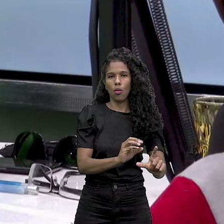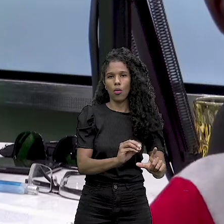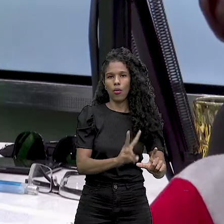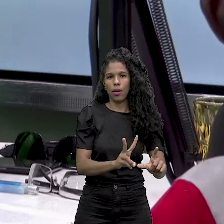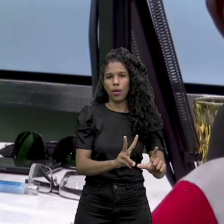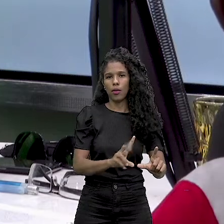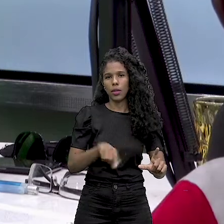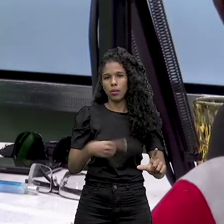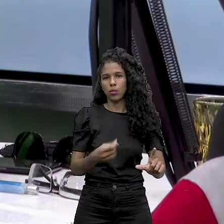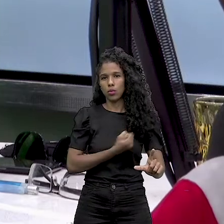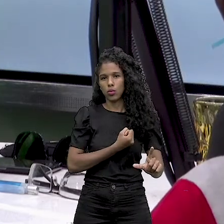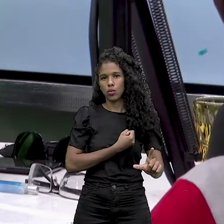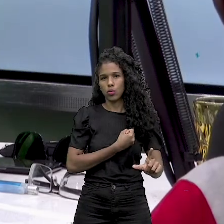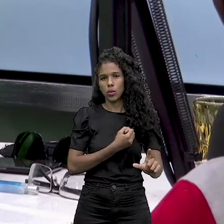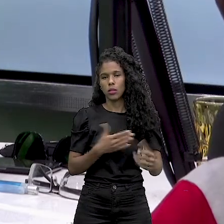no Paraguai.